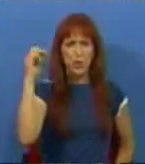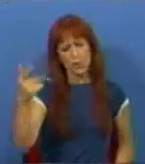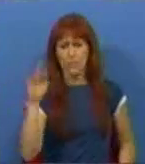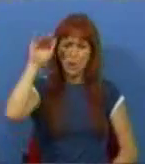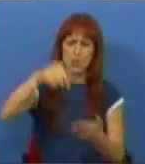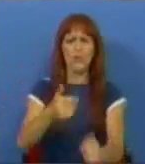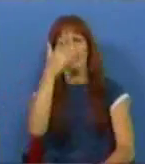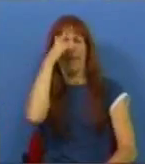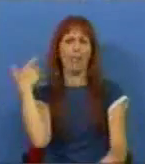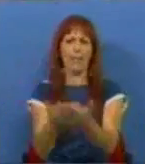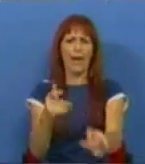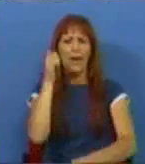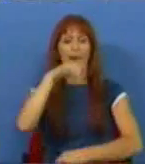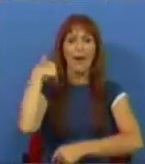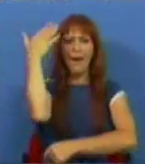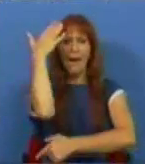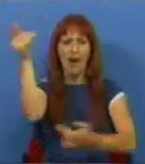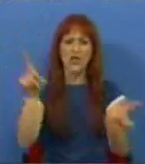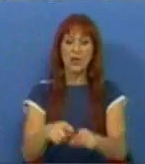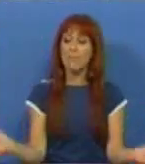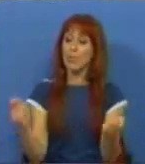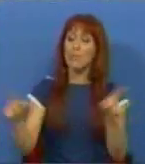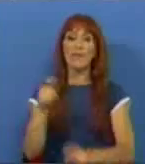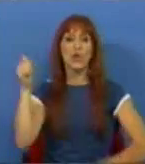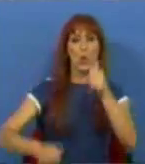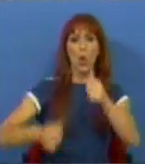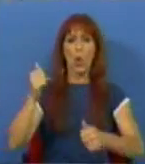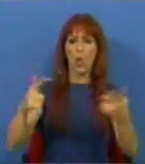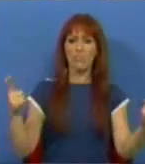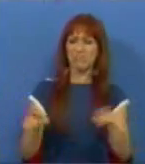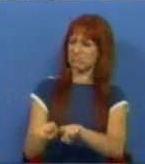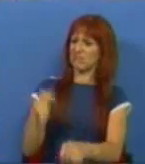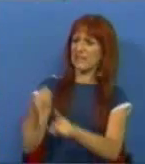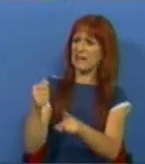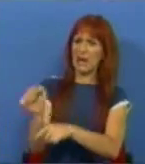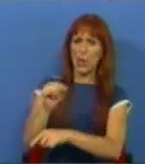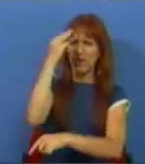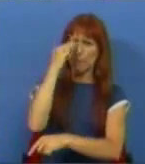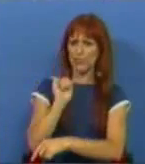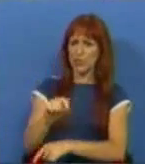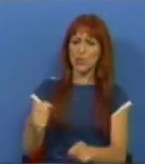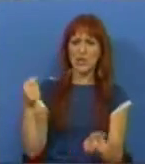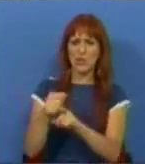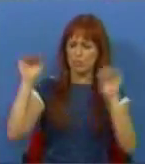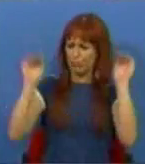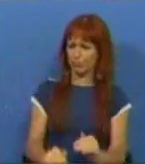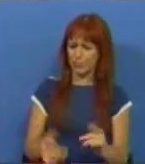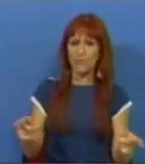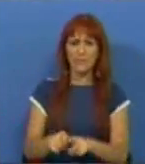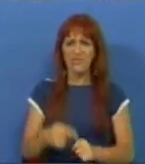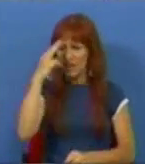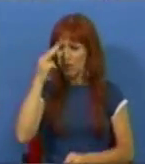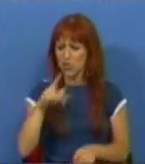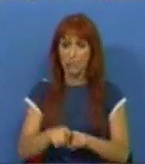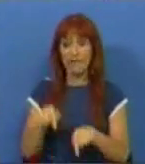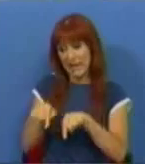uma solução fácil para quem acha que promove competitividade com um ataque à história e com uma redução da